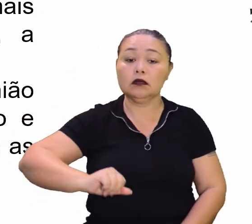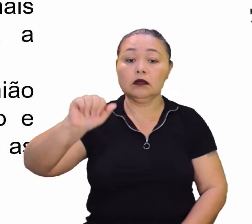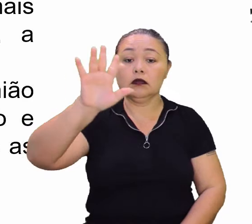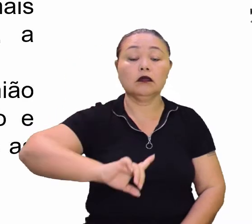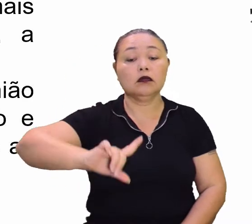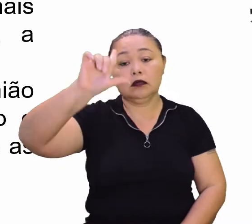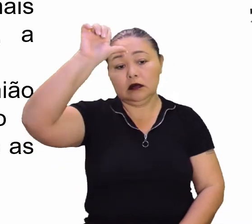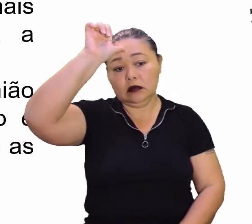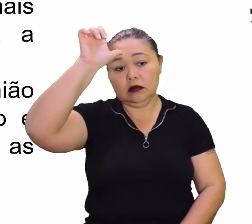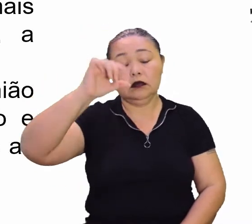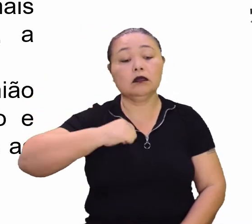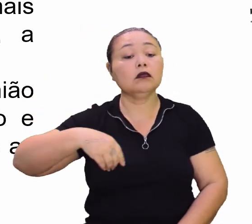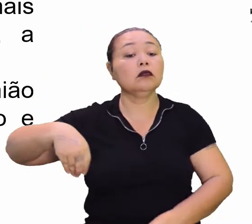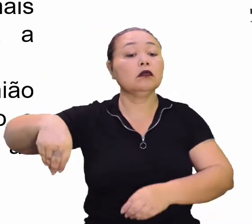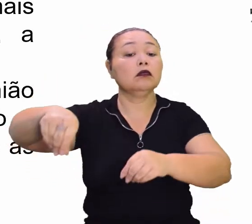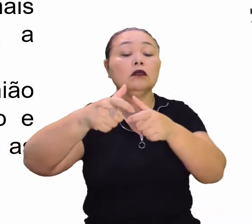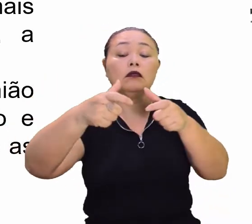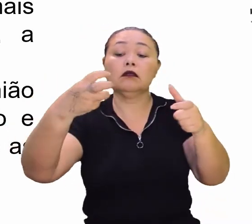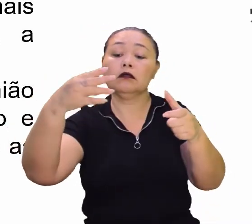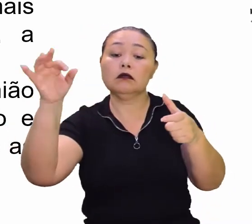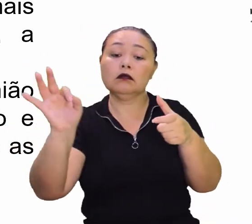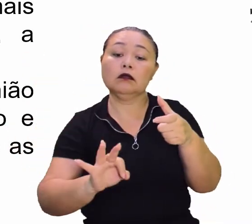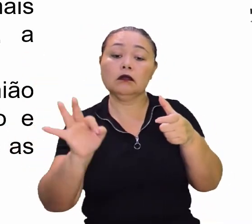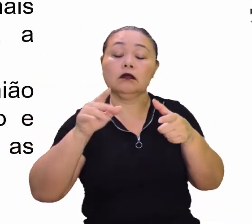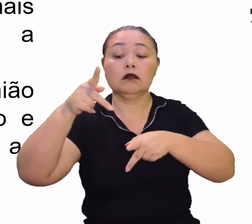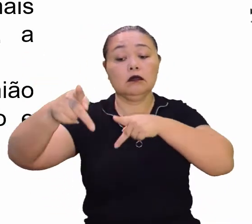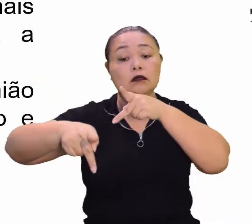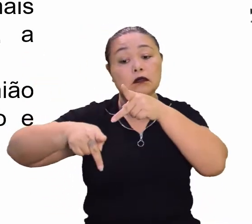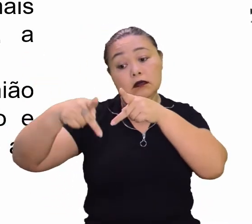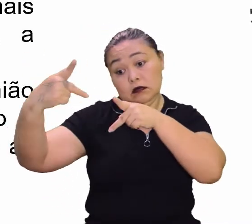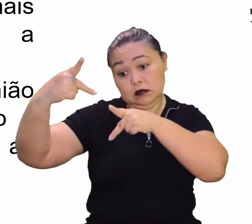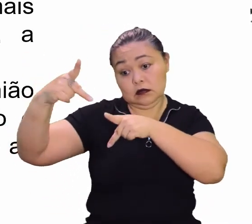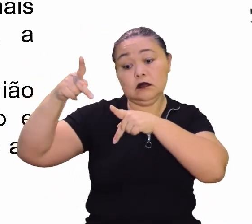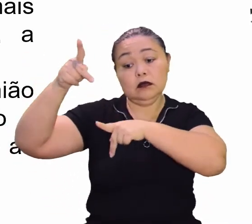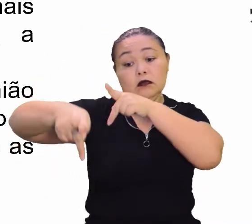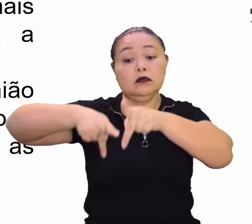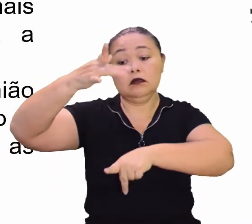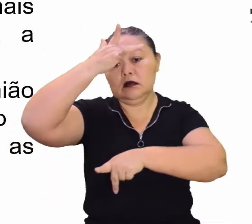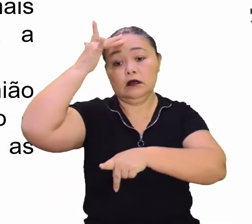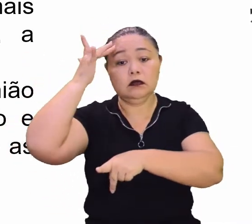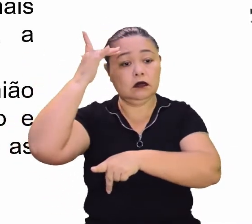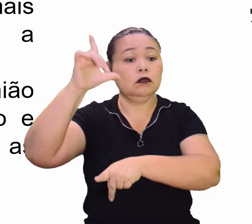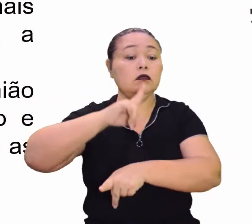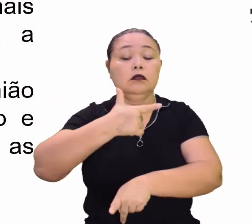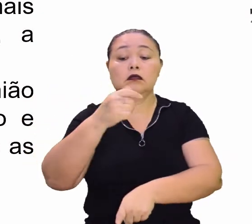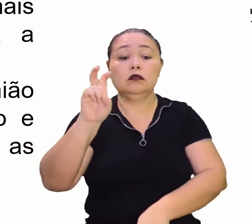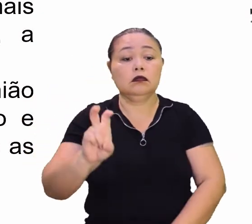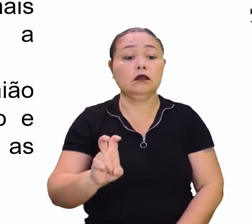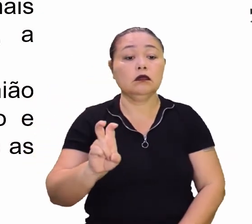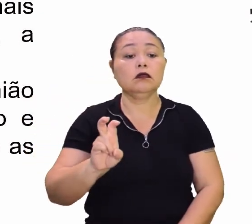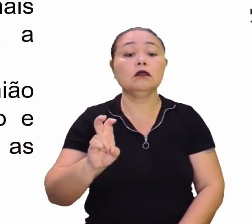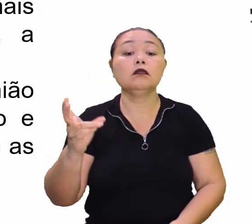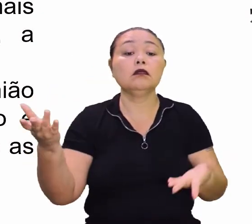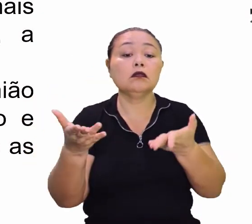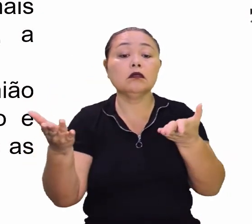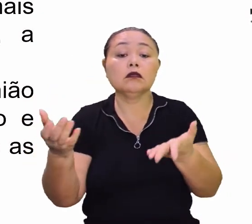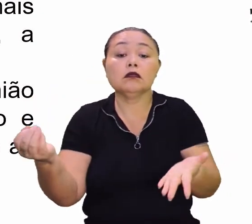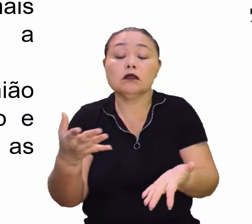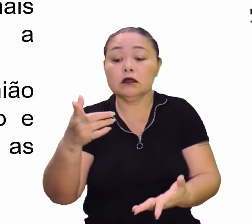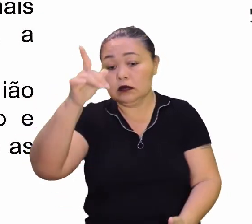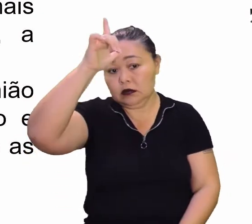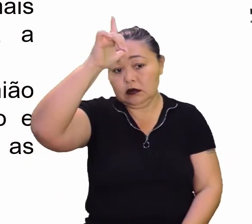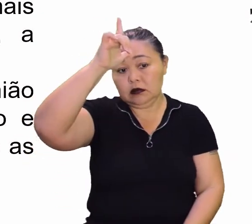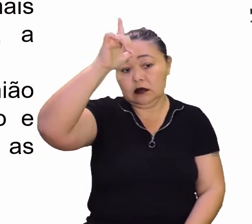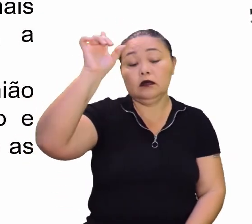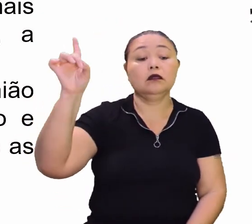da Alemanha teve seu território aumentado em 30% e sua população 25%. Atualmente, essa